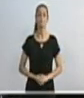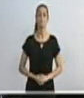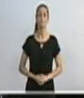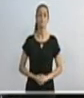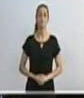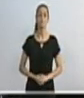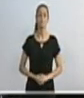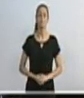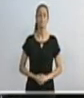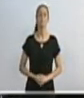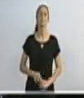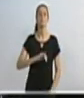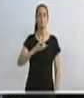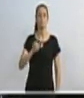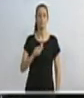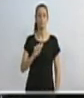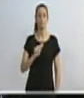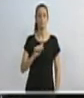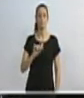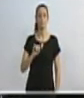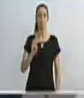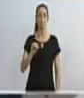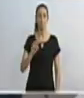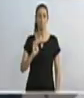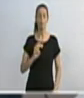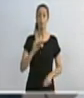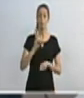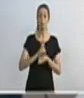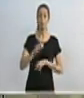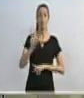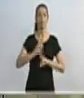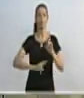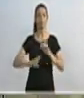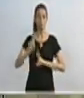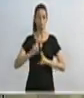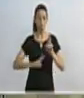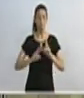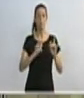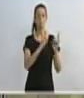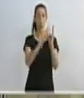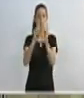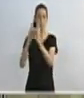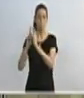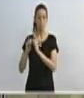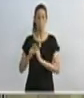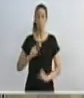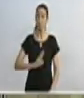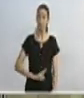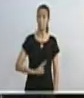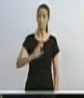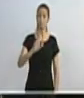O senhor Jaime Borim, diretor de Relações Institucionais, representando a Oi.